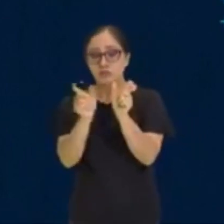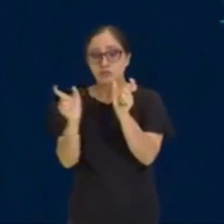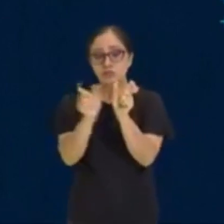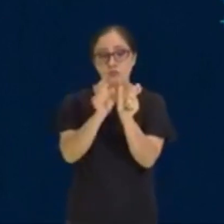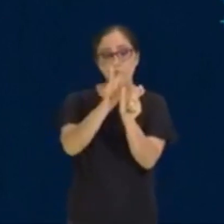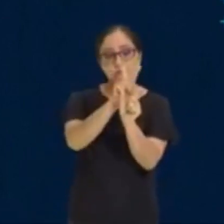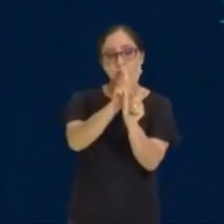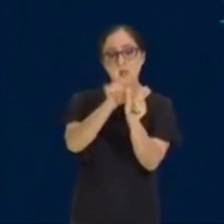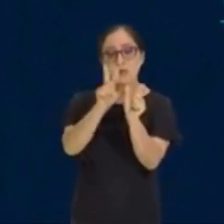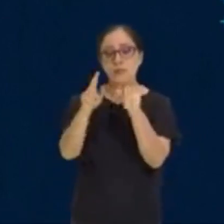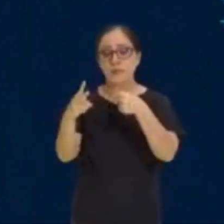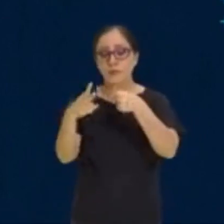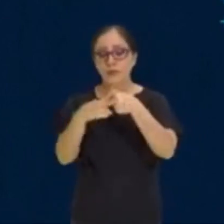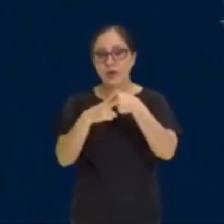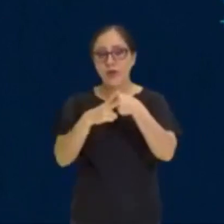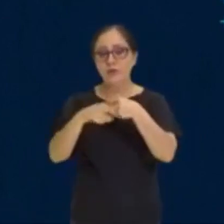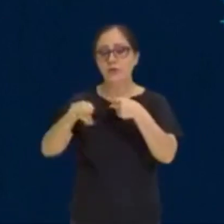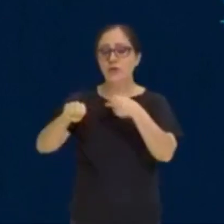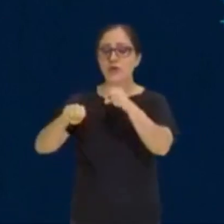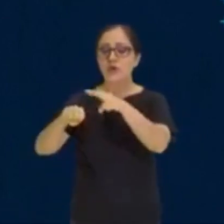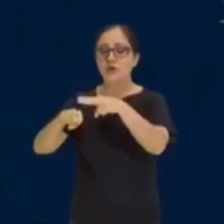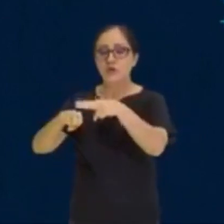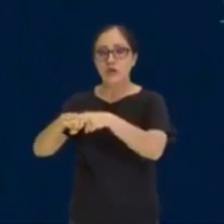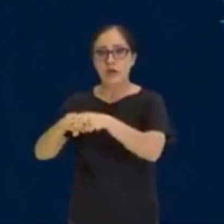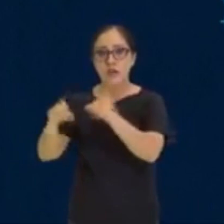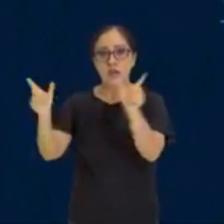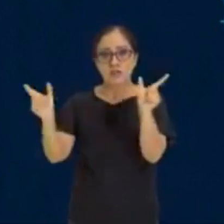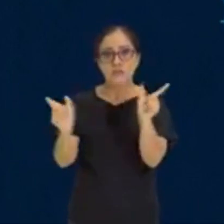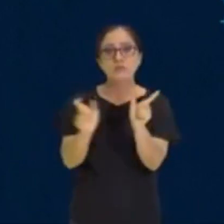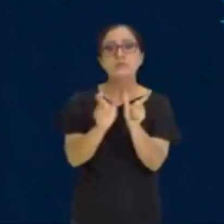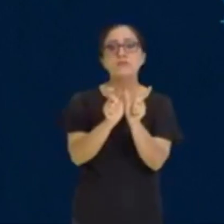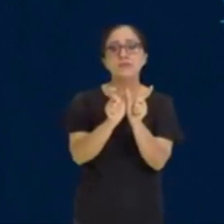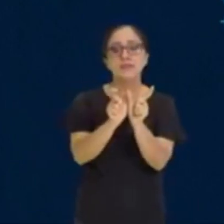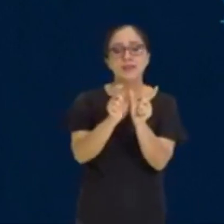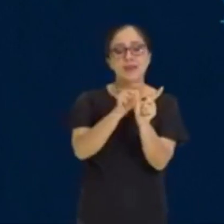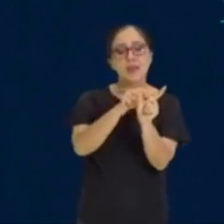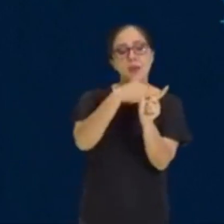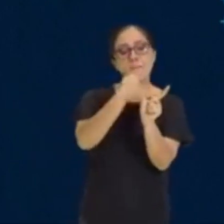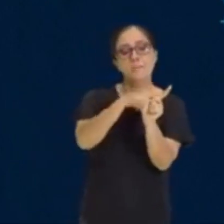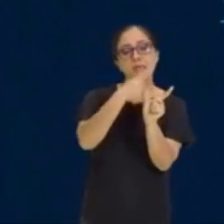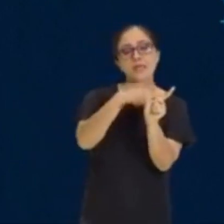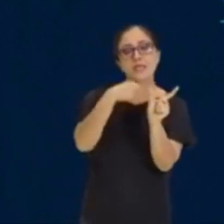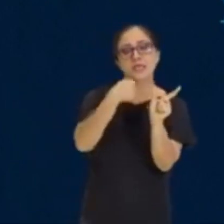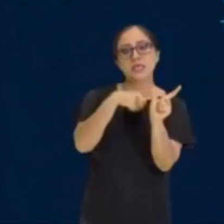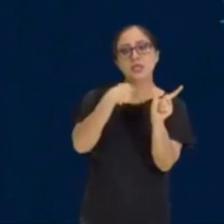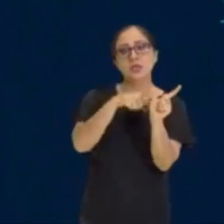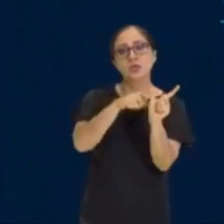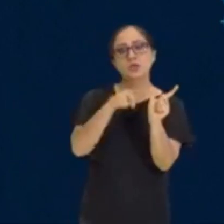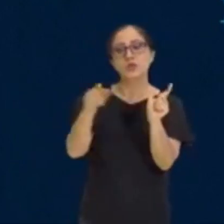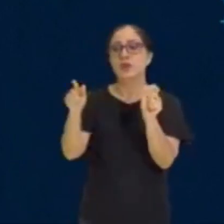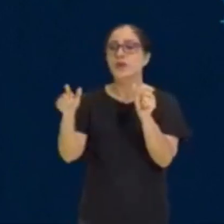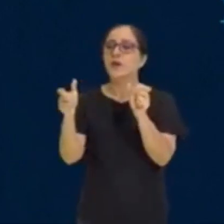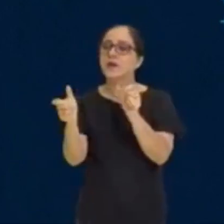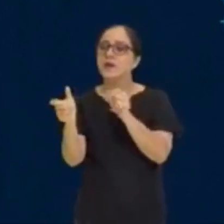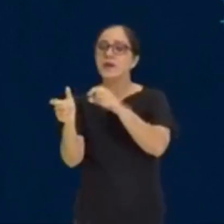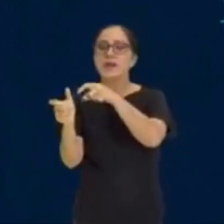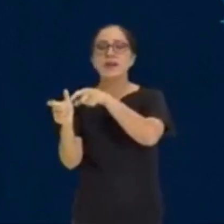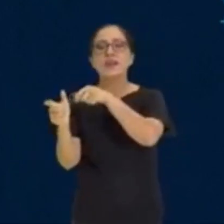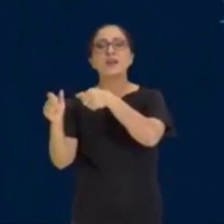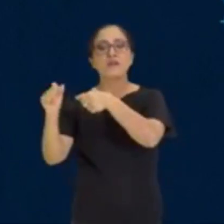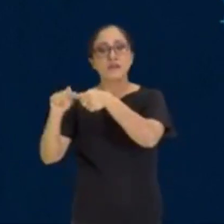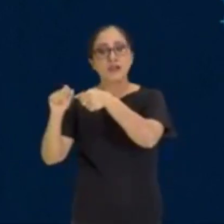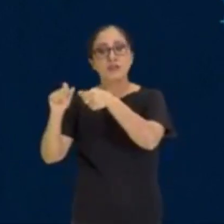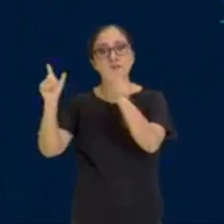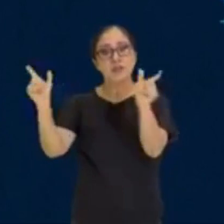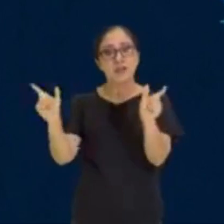Preciso, fazer. Quando você fala preciso, lógico, só pode ser eu preciso. Não pode ser tu